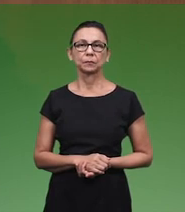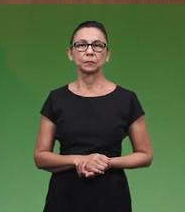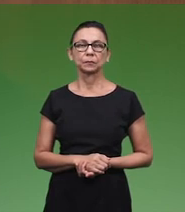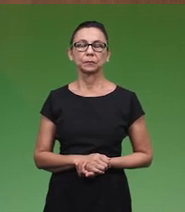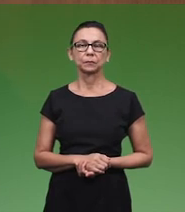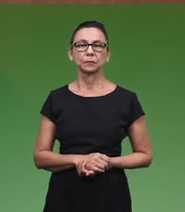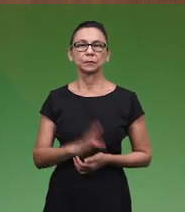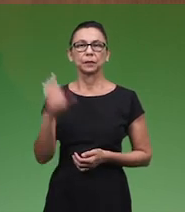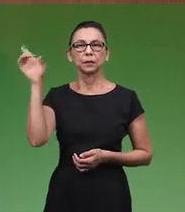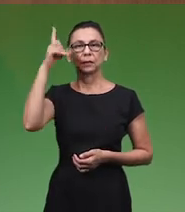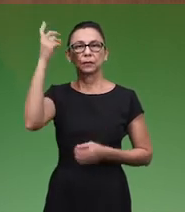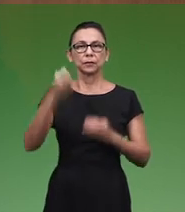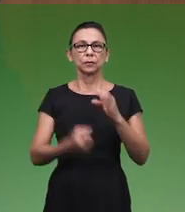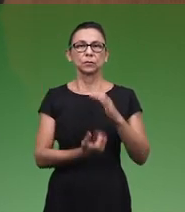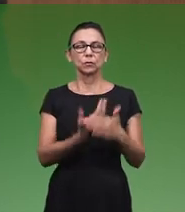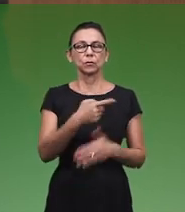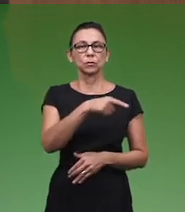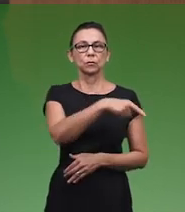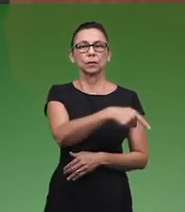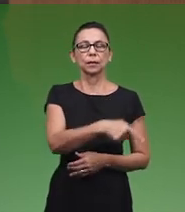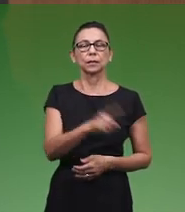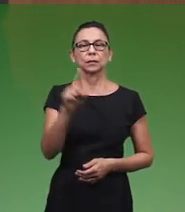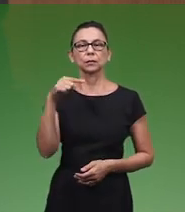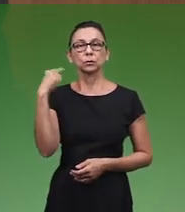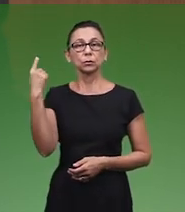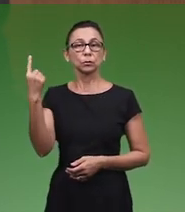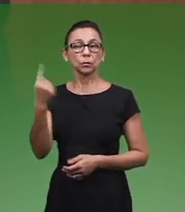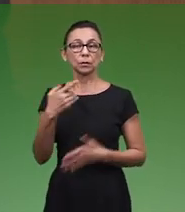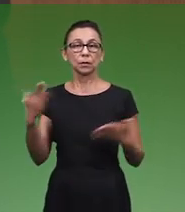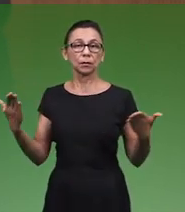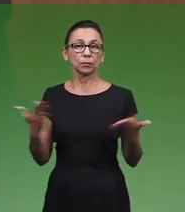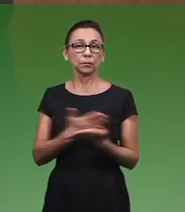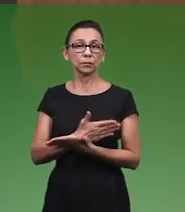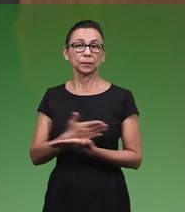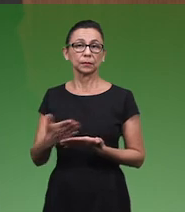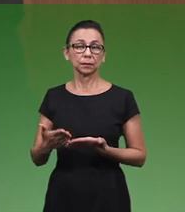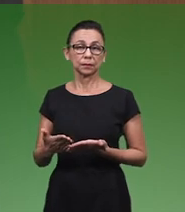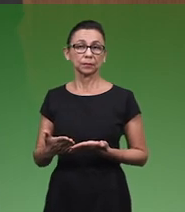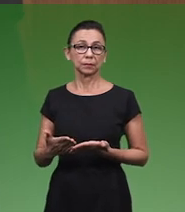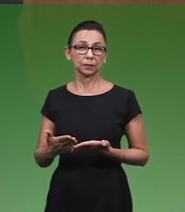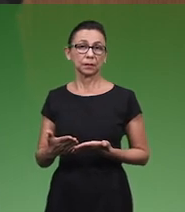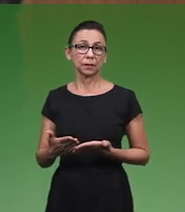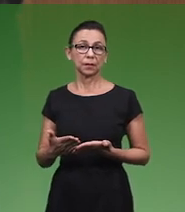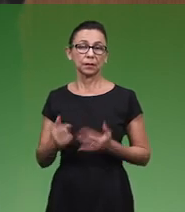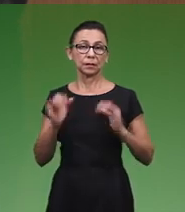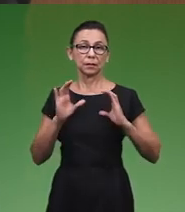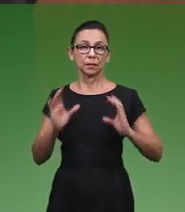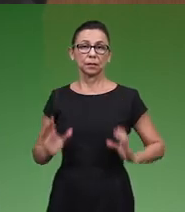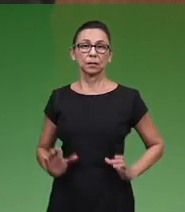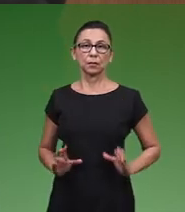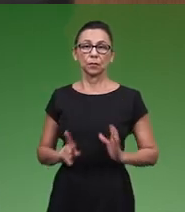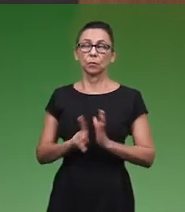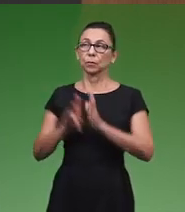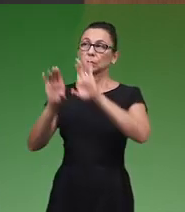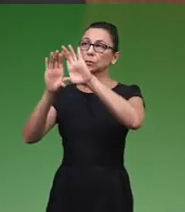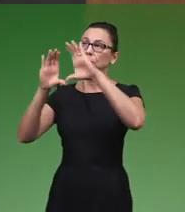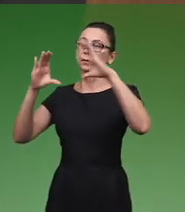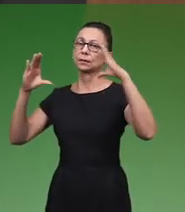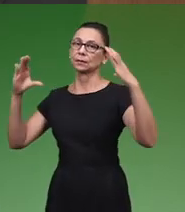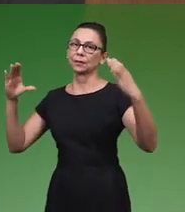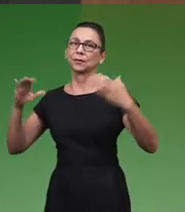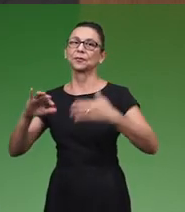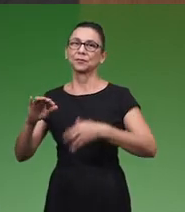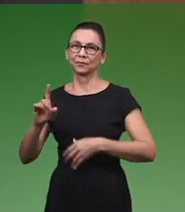Nós chegamos para a obra, nós passamos a ser cidadão do céu. Não é verdade? Então Davi, ele entrou num outro contexto